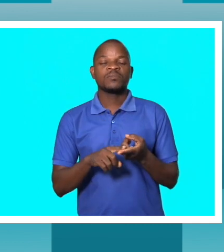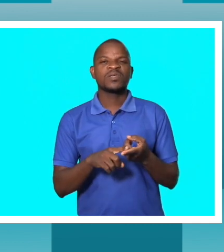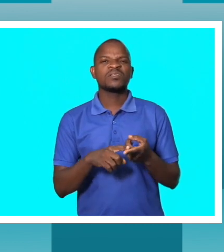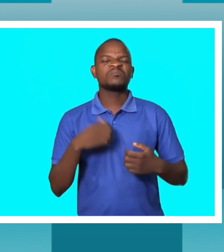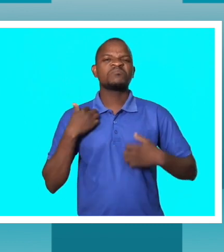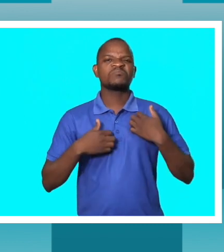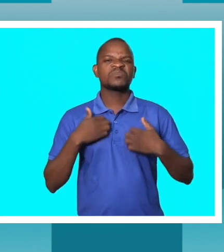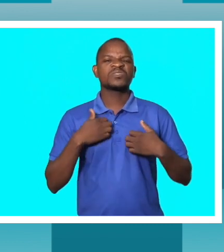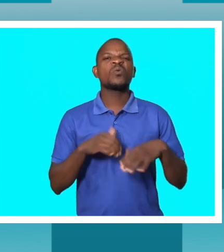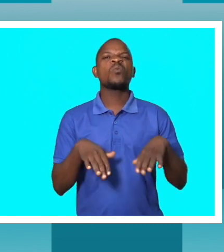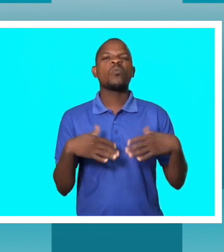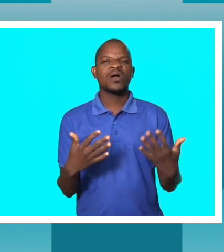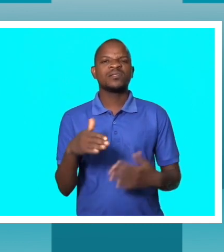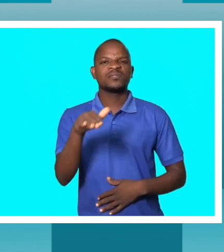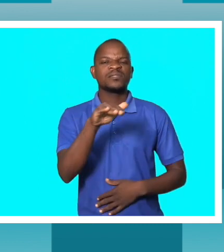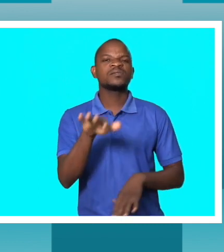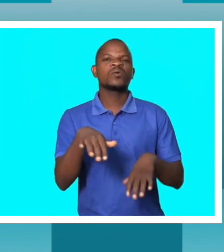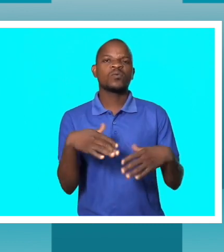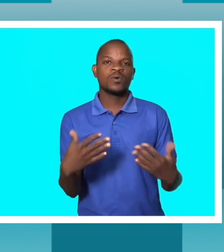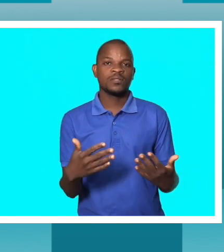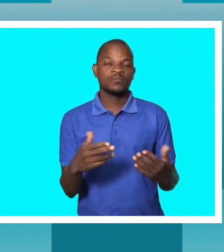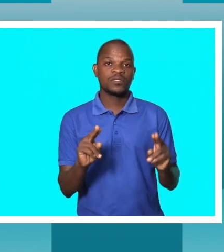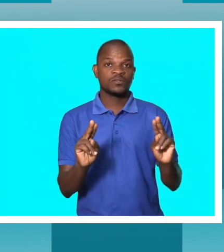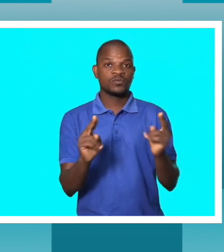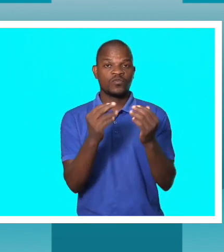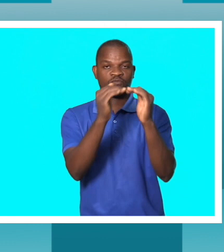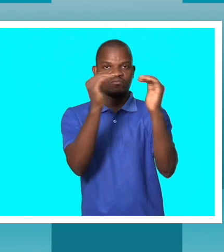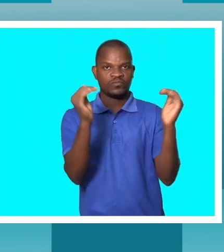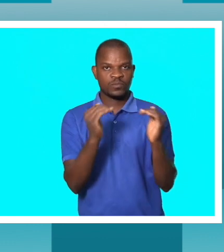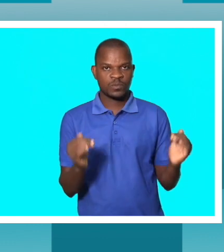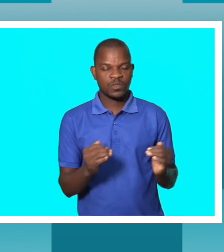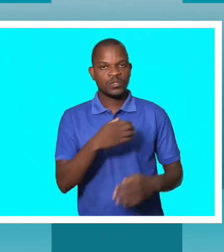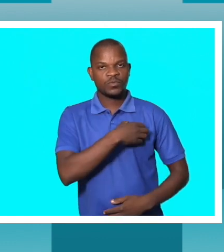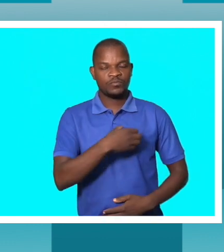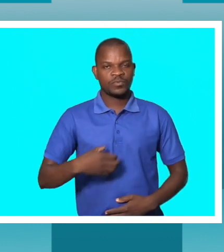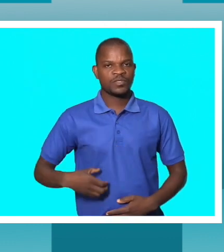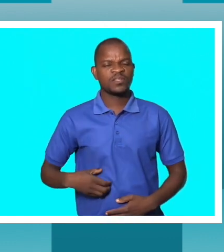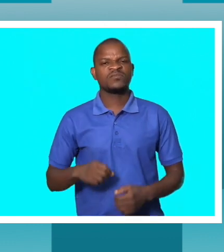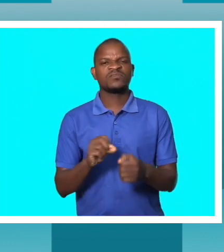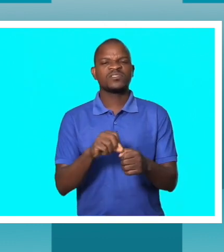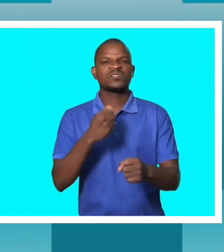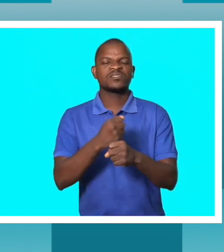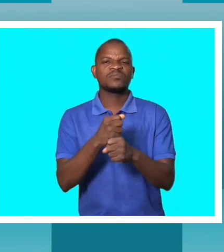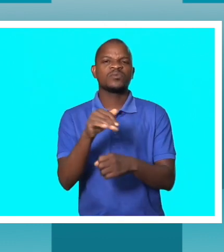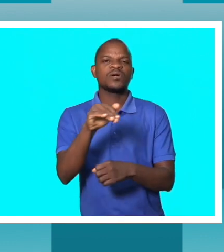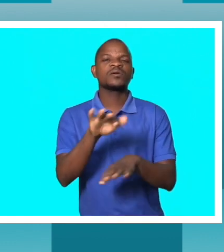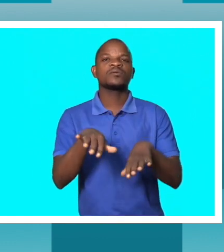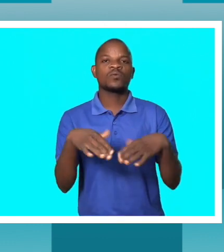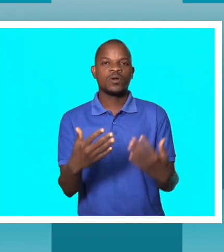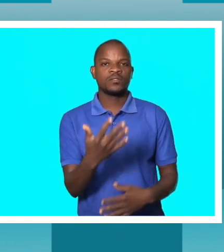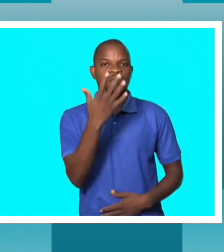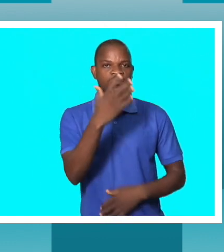Mas quais são essas áreas no qual o novo executivo do presidente Nunes vai atuar